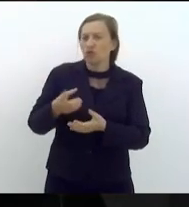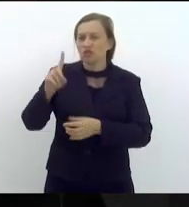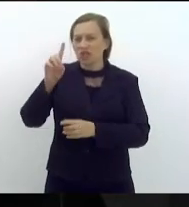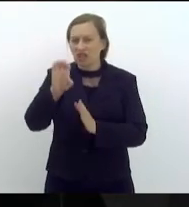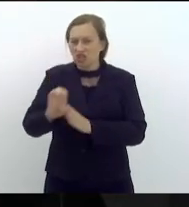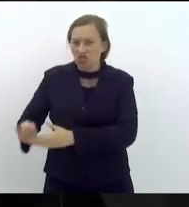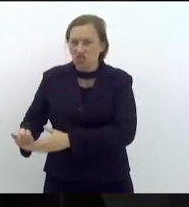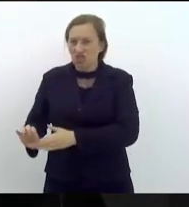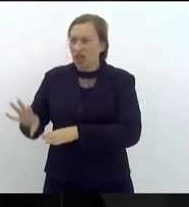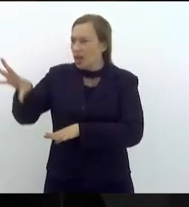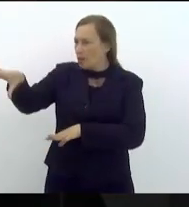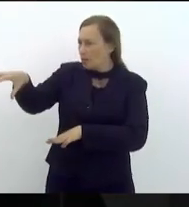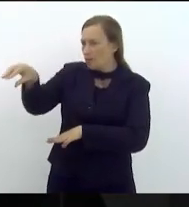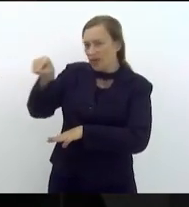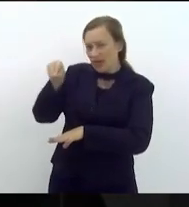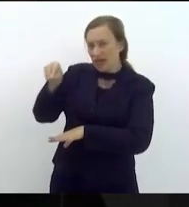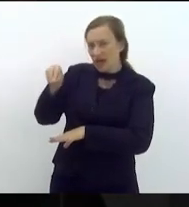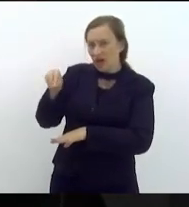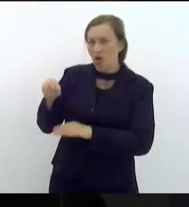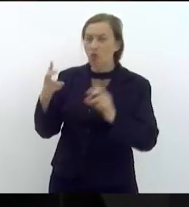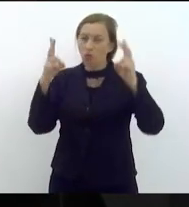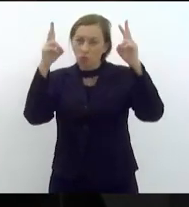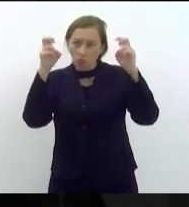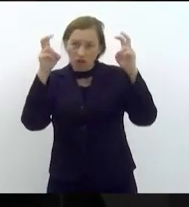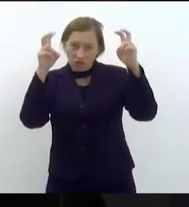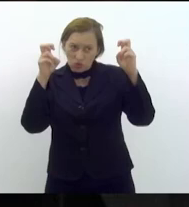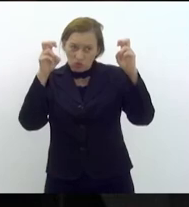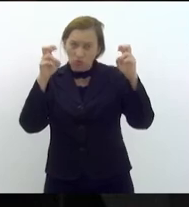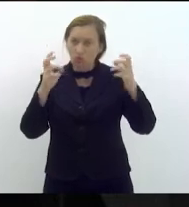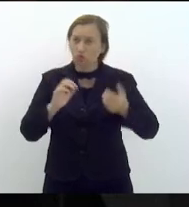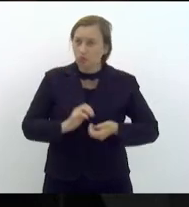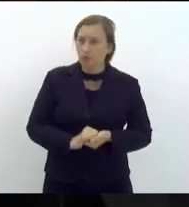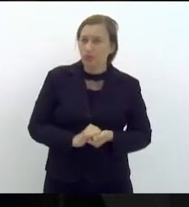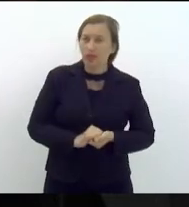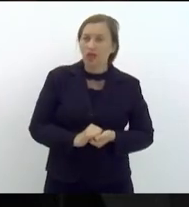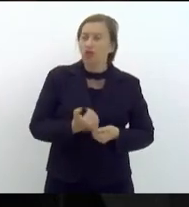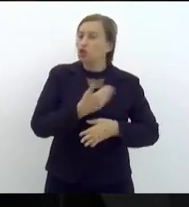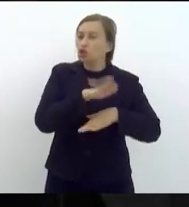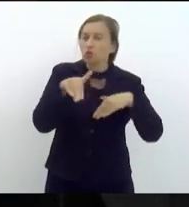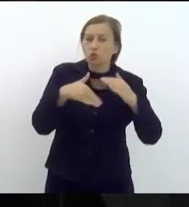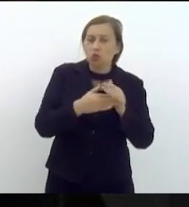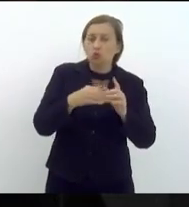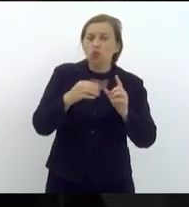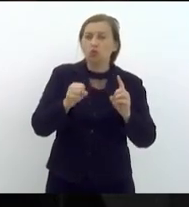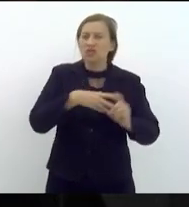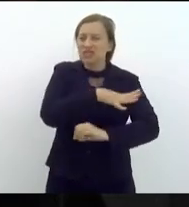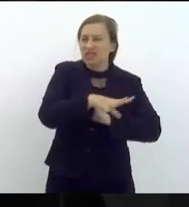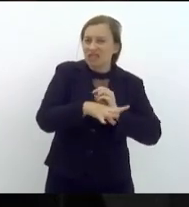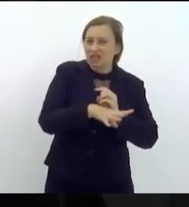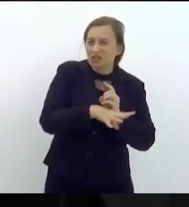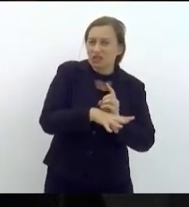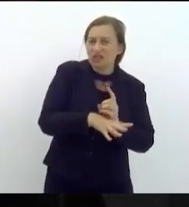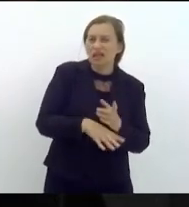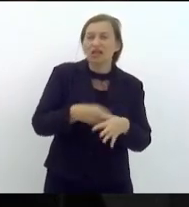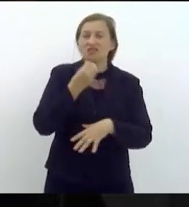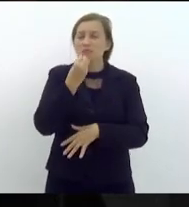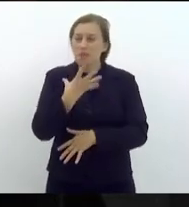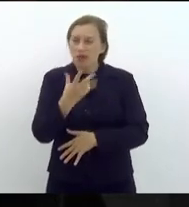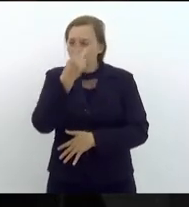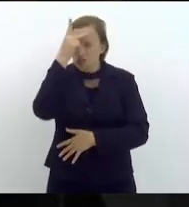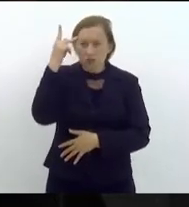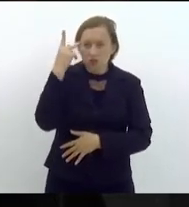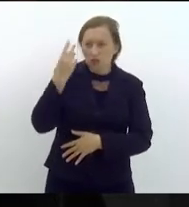pegar uma matéria ou algo que parte do senso comum que todo cidadão de bem todas as pessoas que